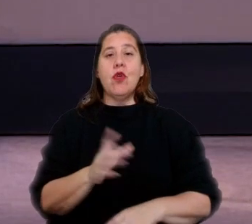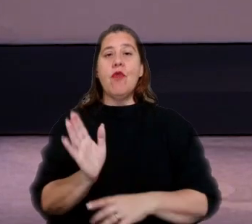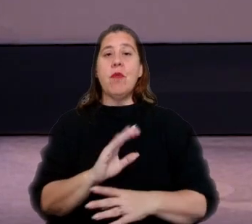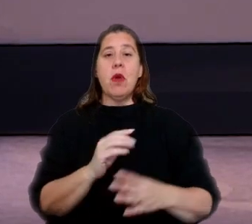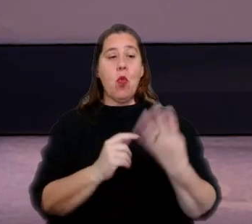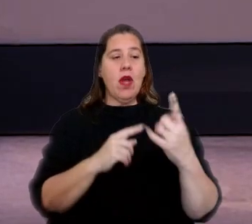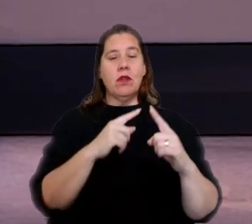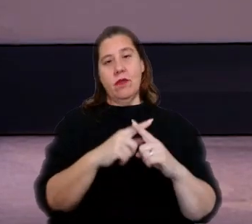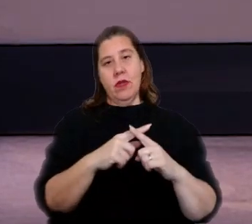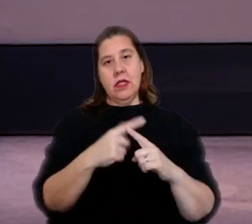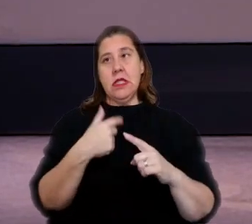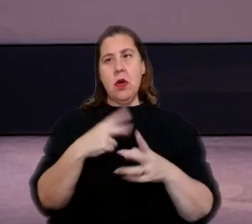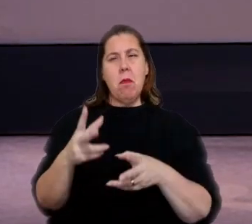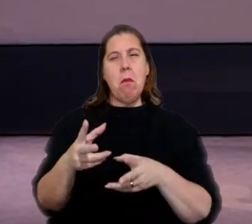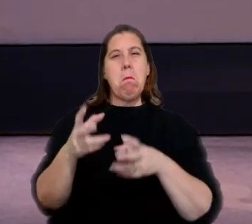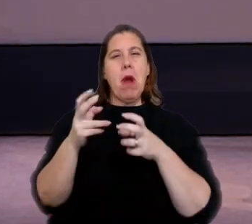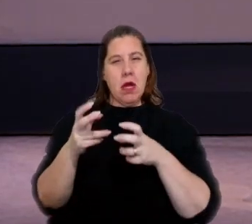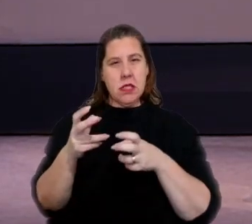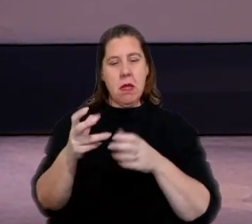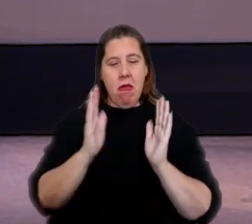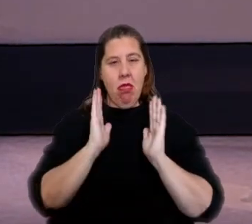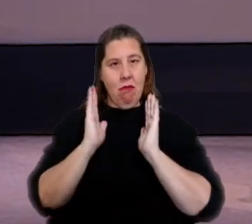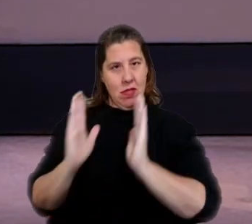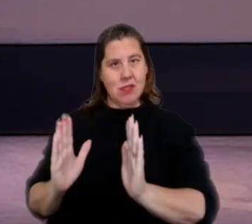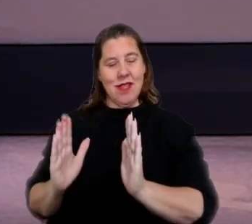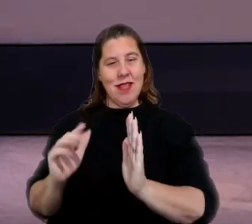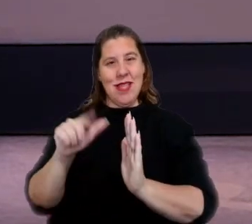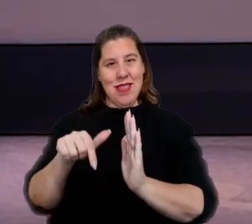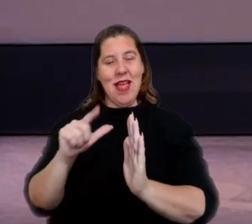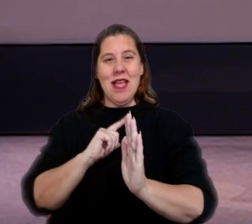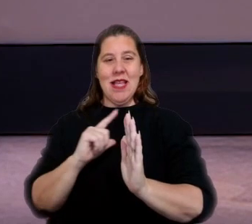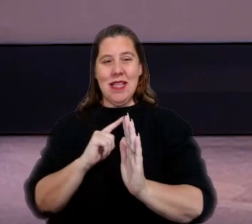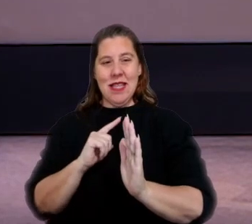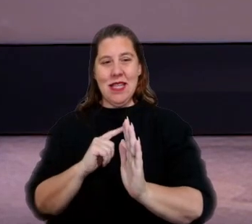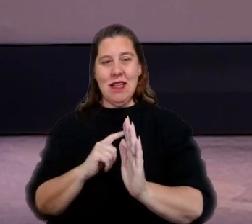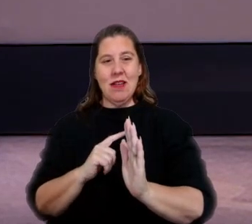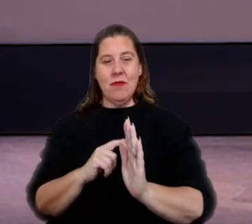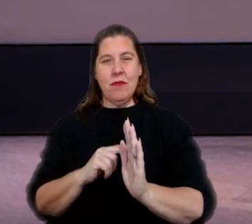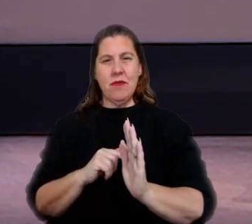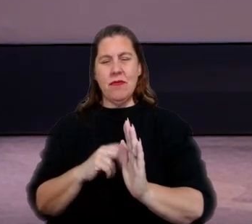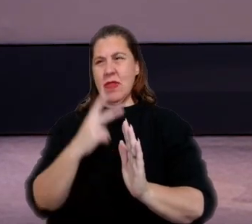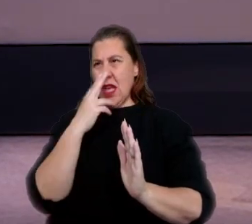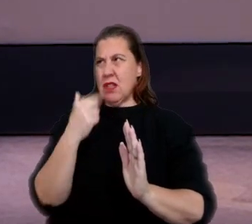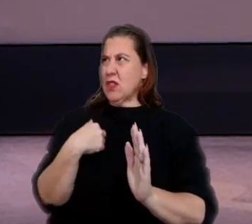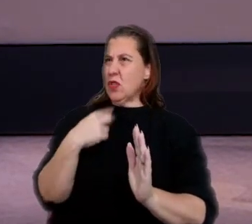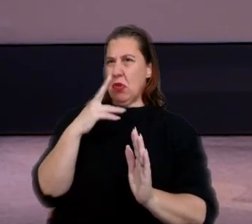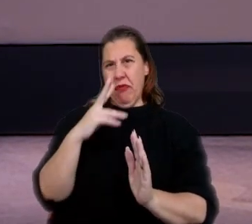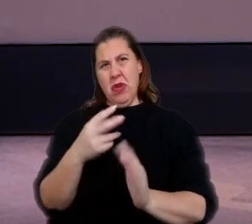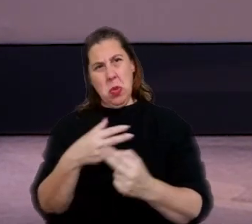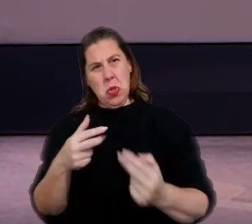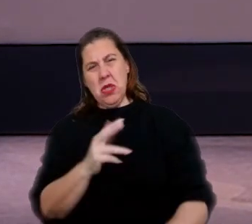só na 4ª vez que eu reparei nessa cena que... existiu. Até falei para o meu marido, será que eu